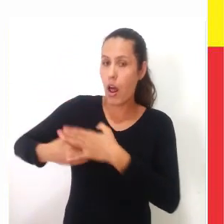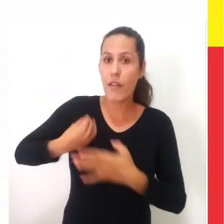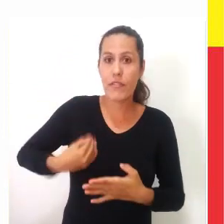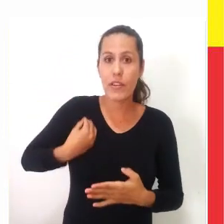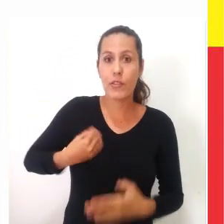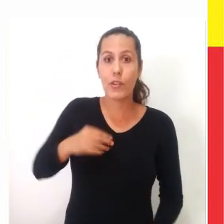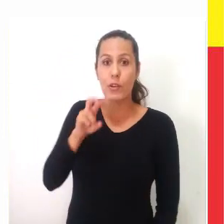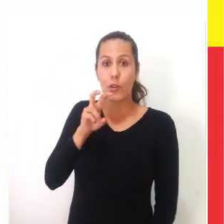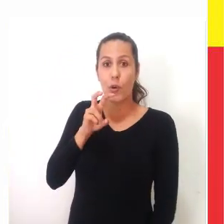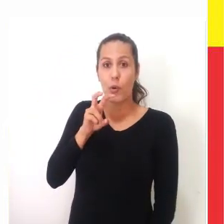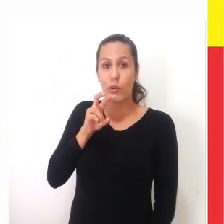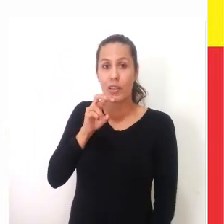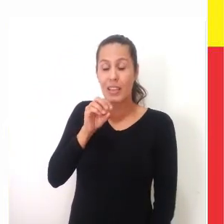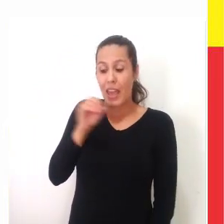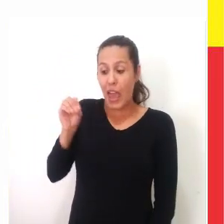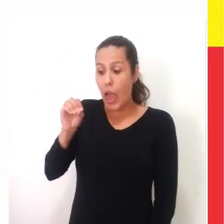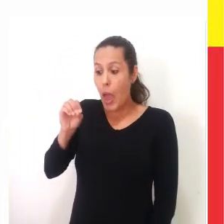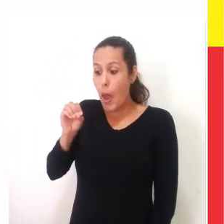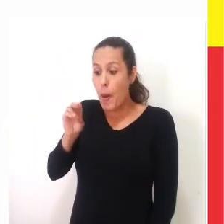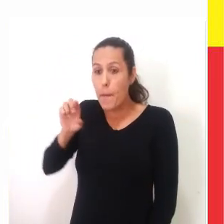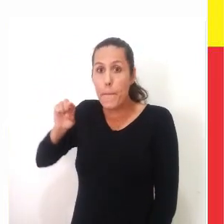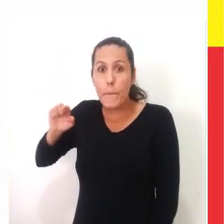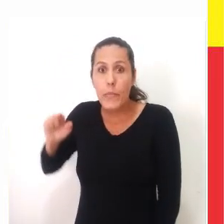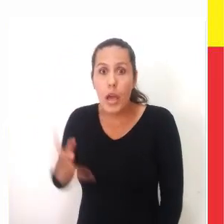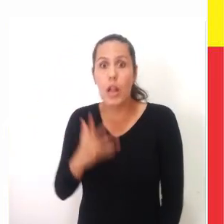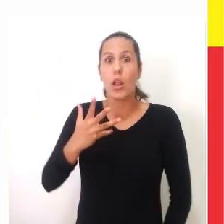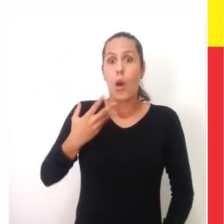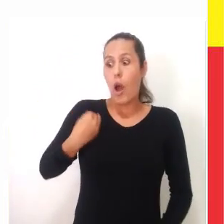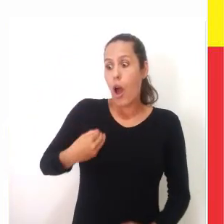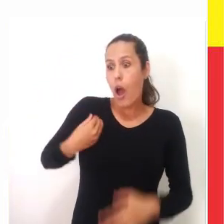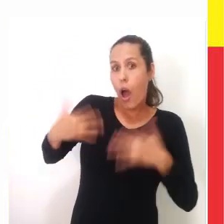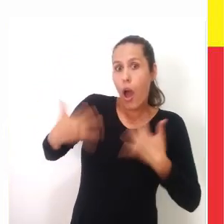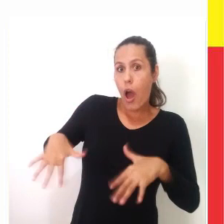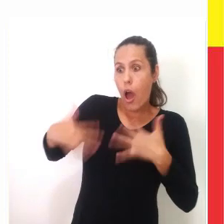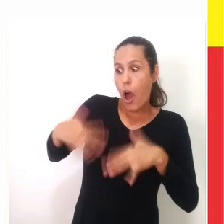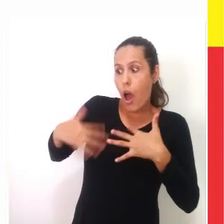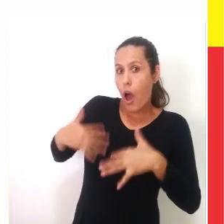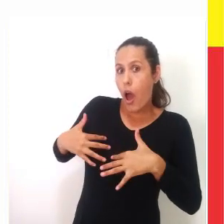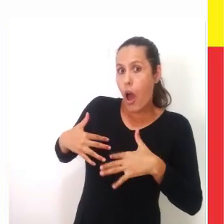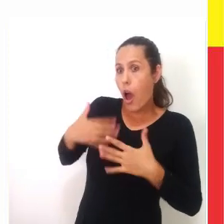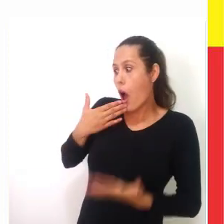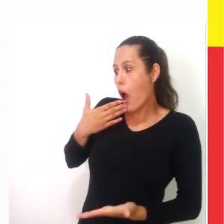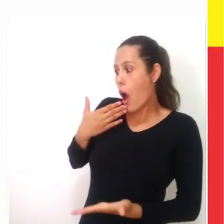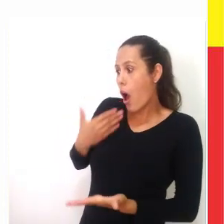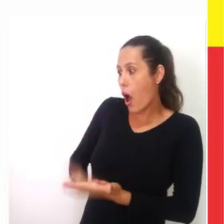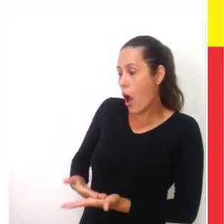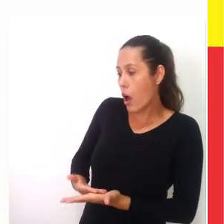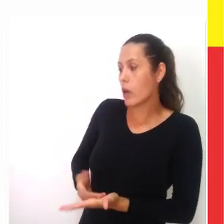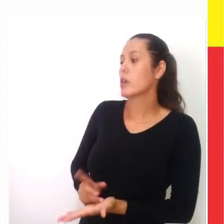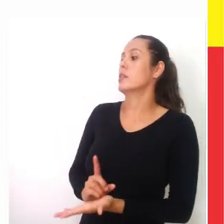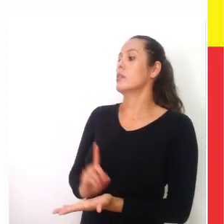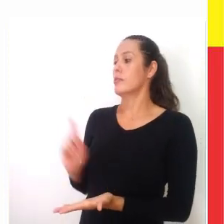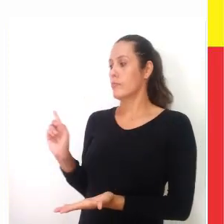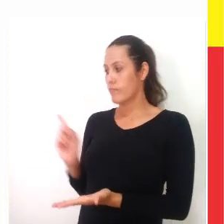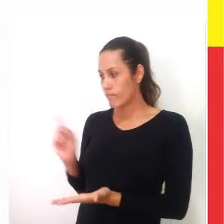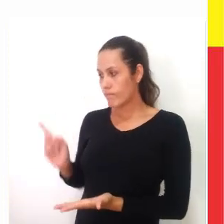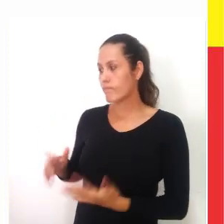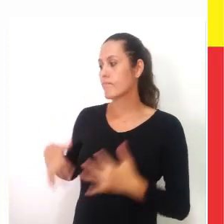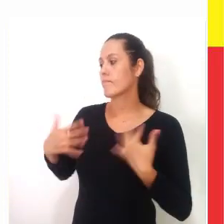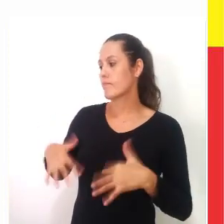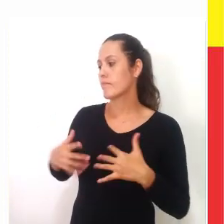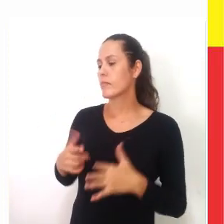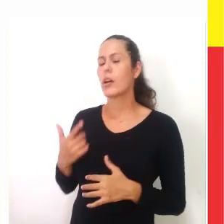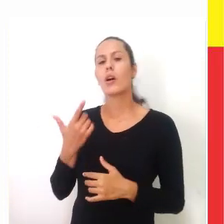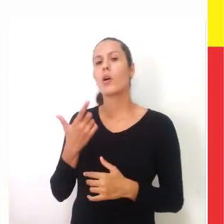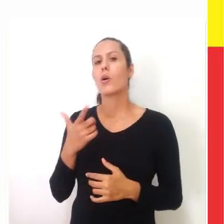500 milhões de existência. Vamos aguentar o Nautilus. Nautilus, viu, galerinha? Também